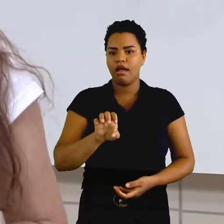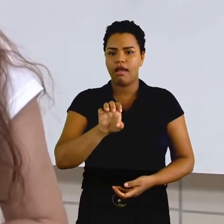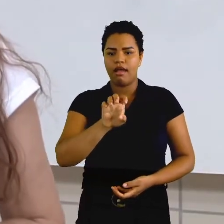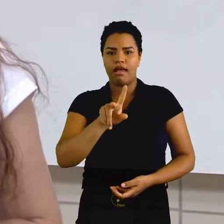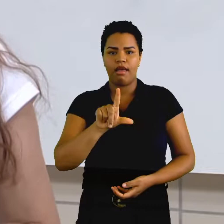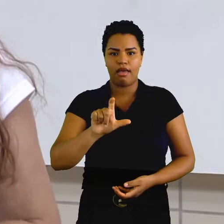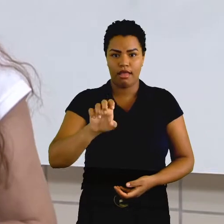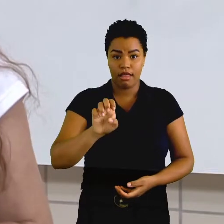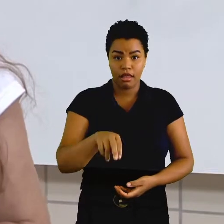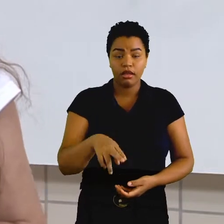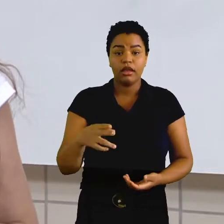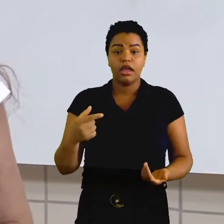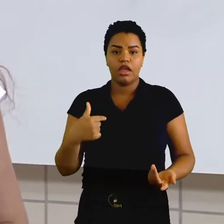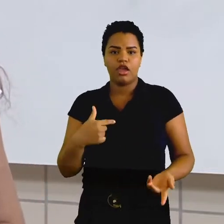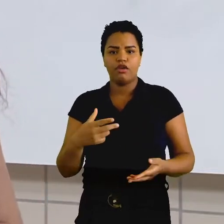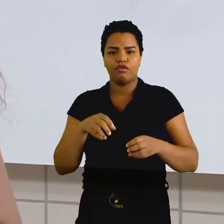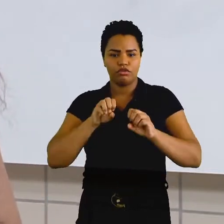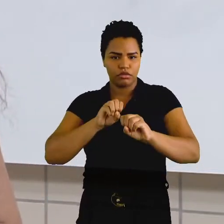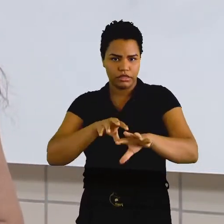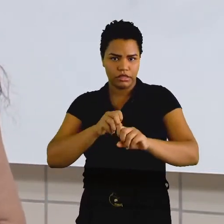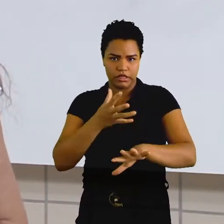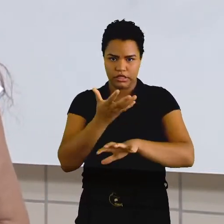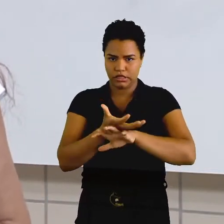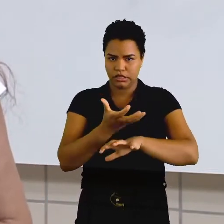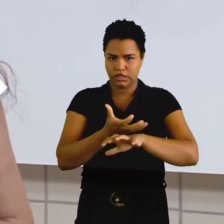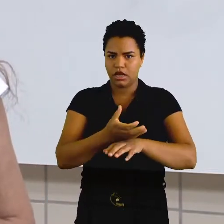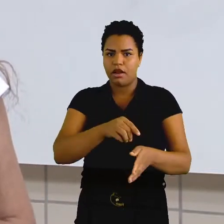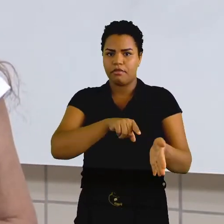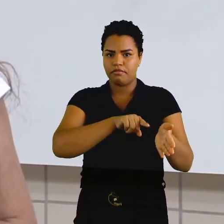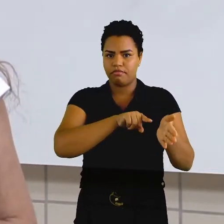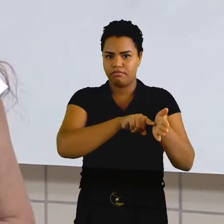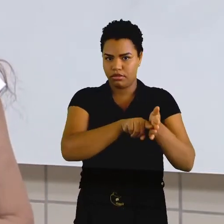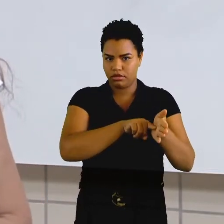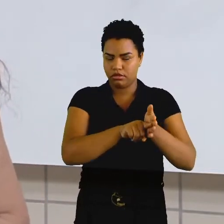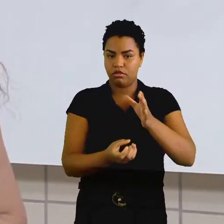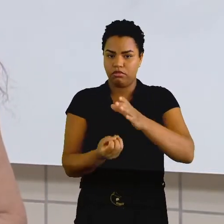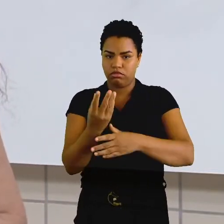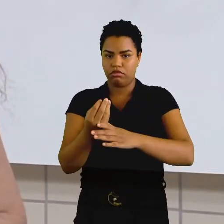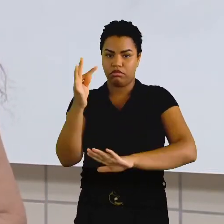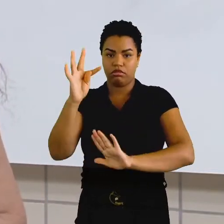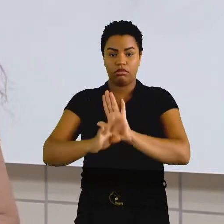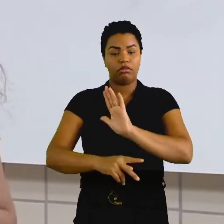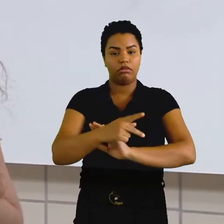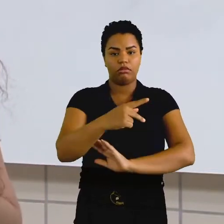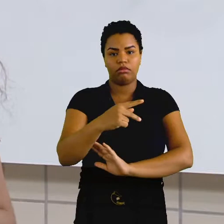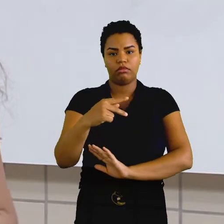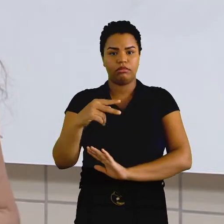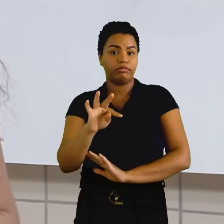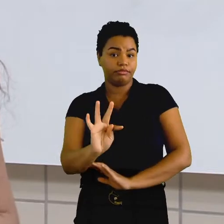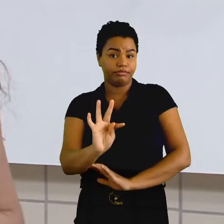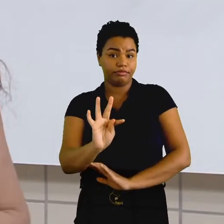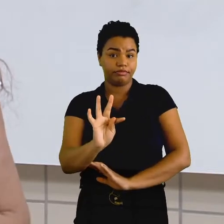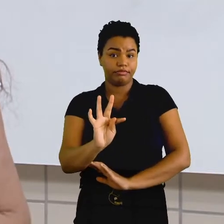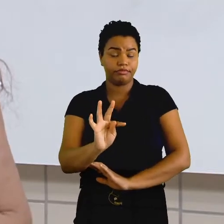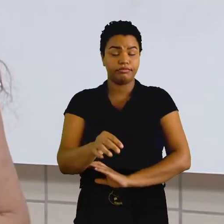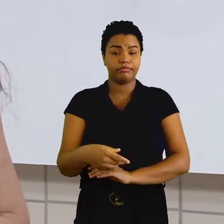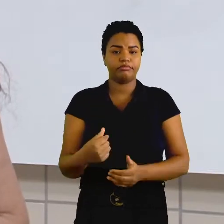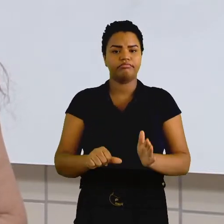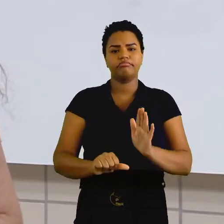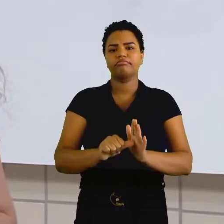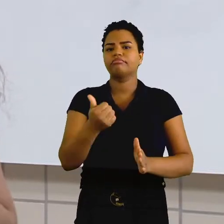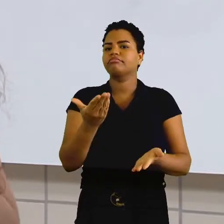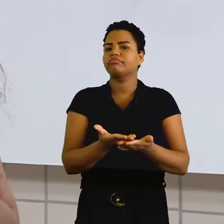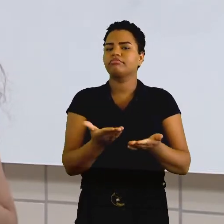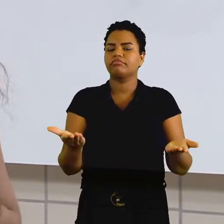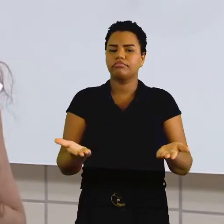dias ministrando a disciplina de Pesquisa e Produção de Texto, PPT. Para a nossa primeira aula de